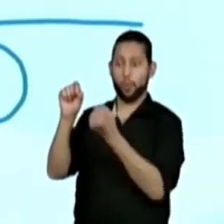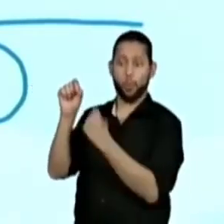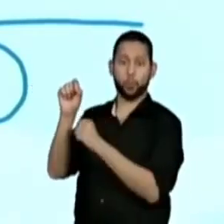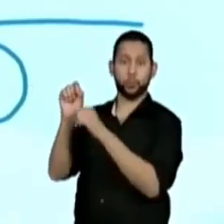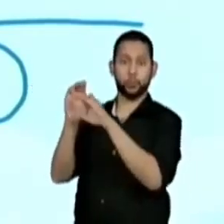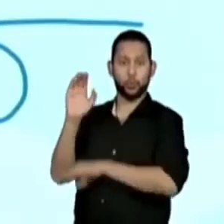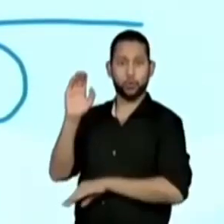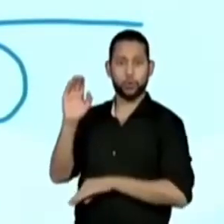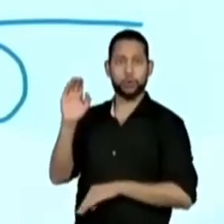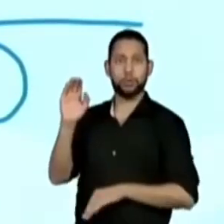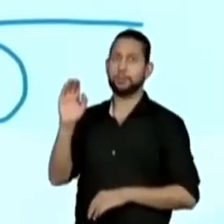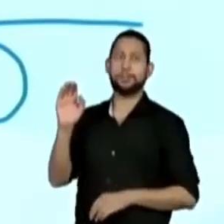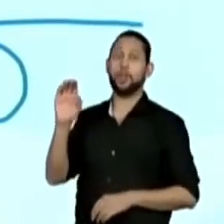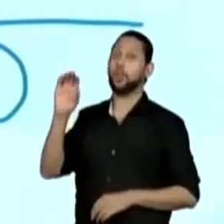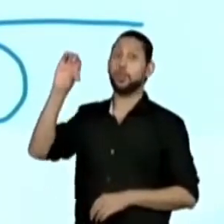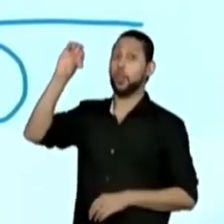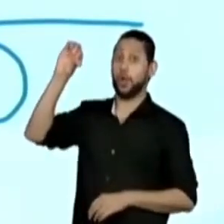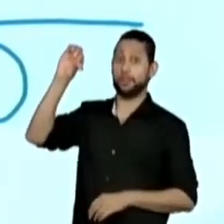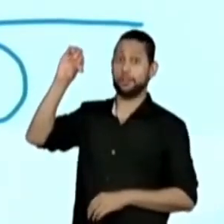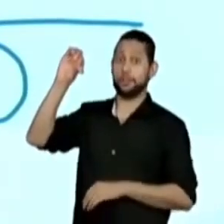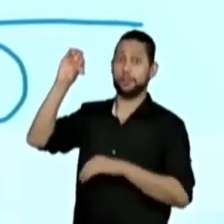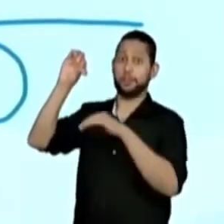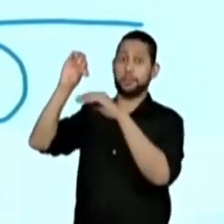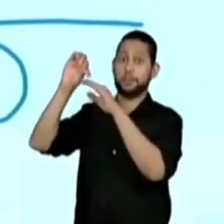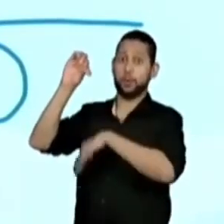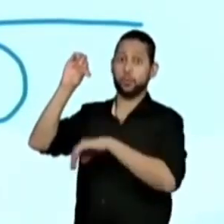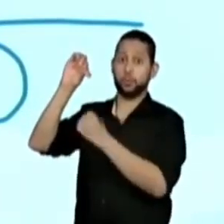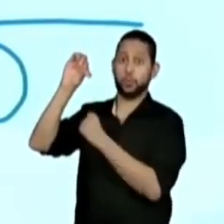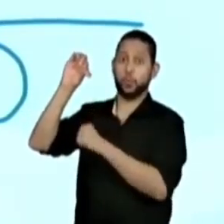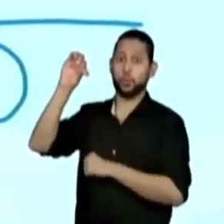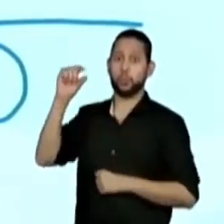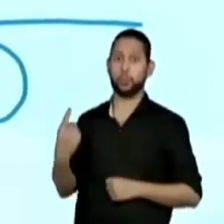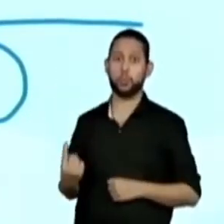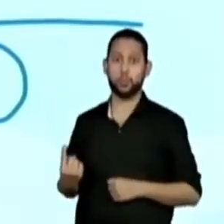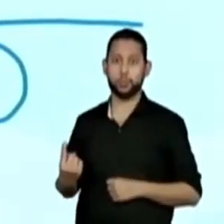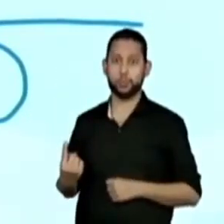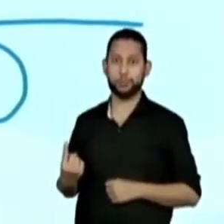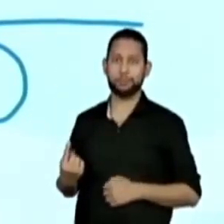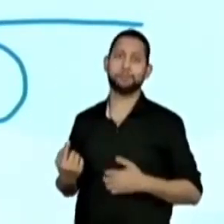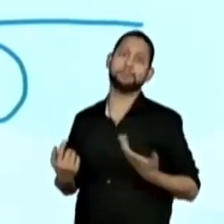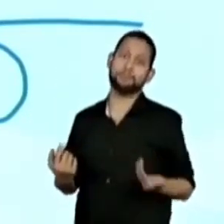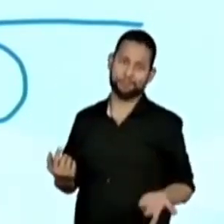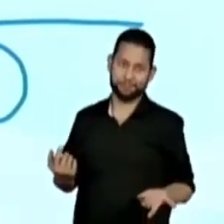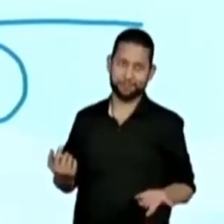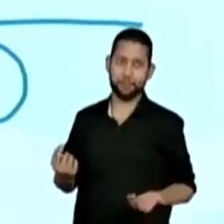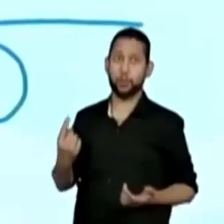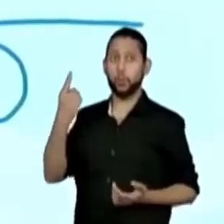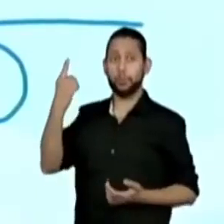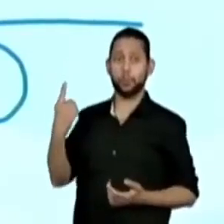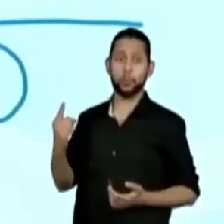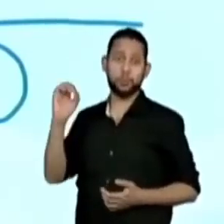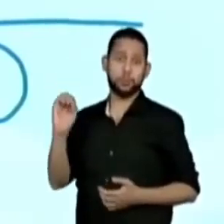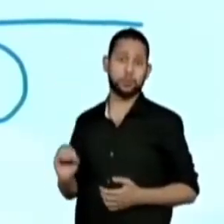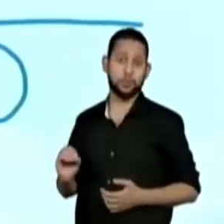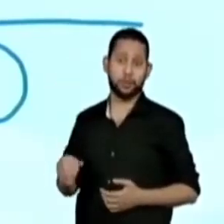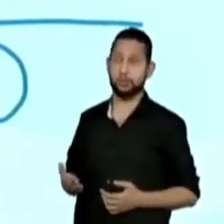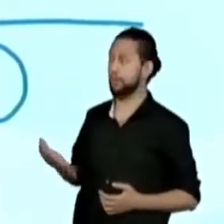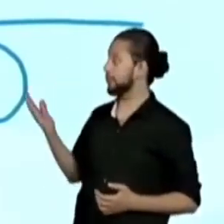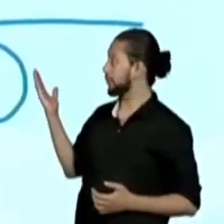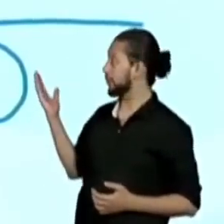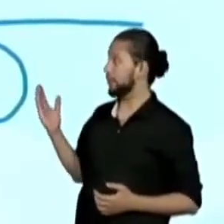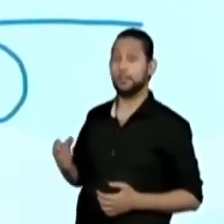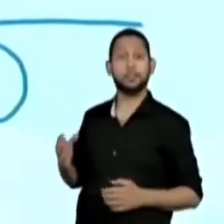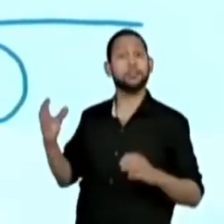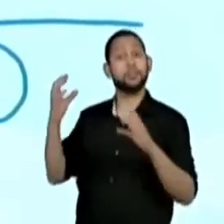8 10 desculpa 10 não 9 - 8 = 1 e 1 - 1 =